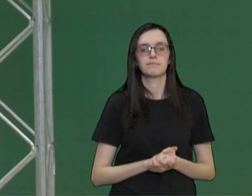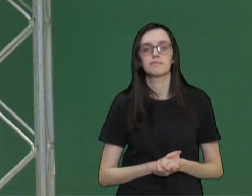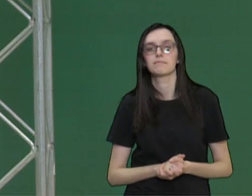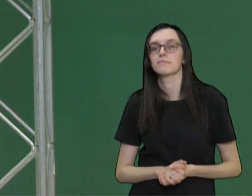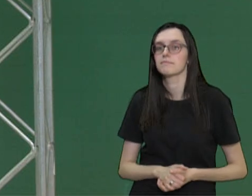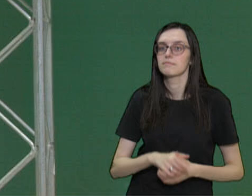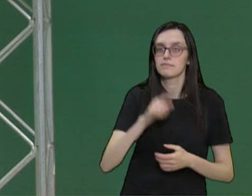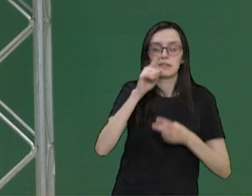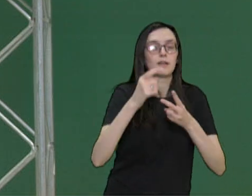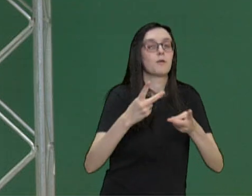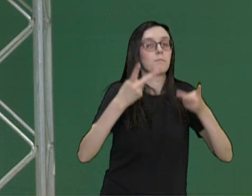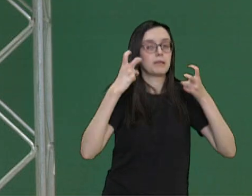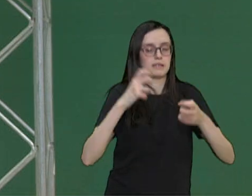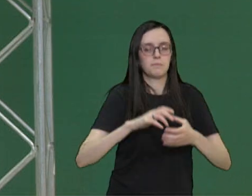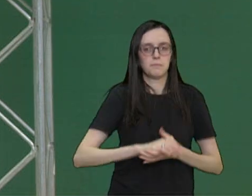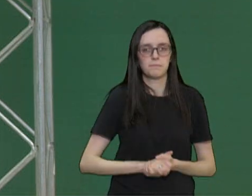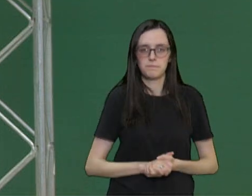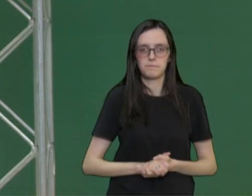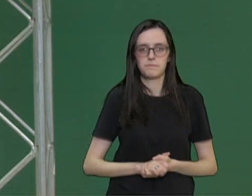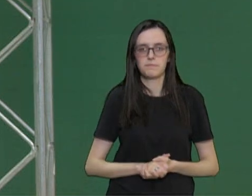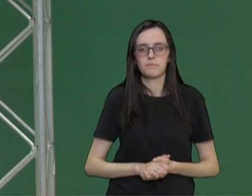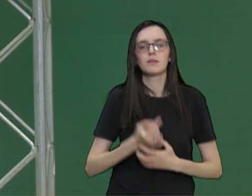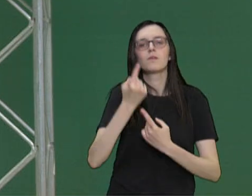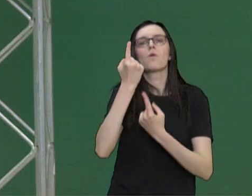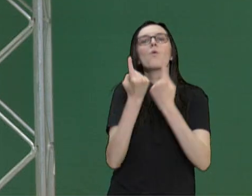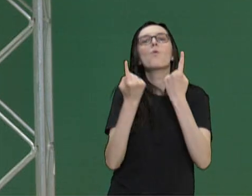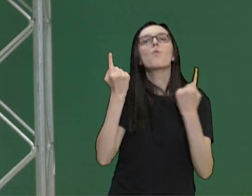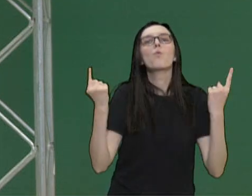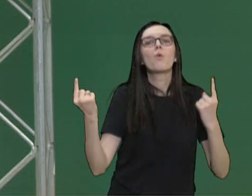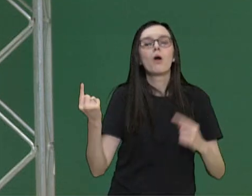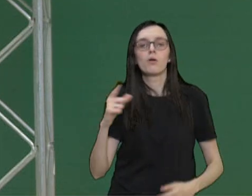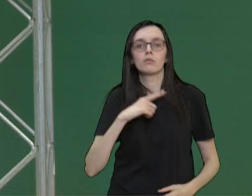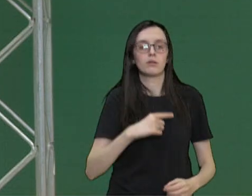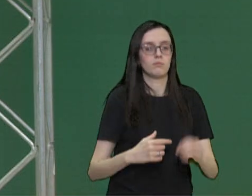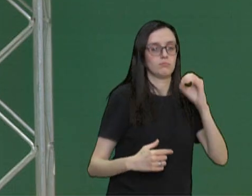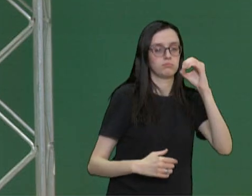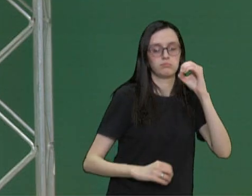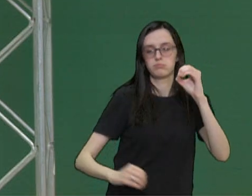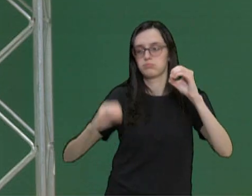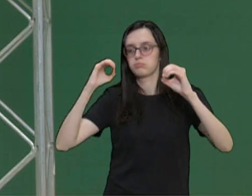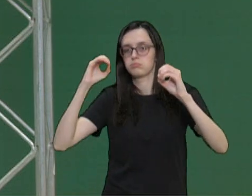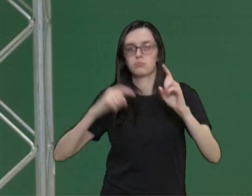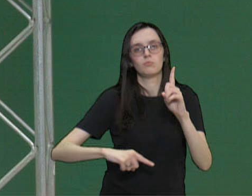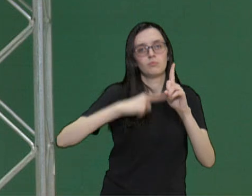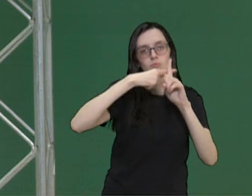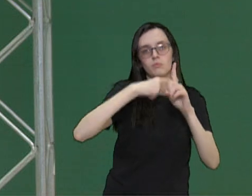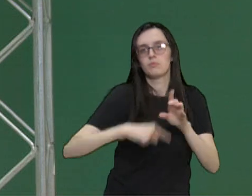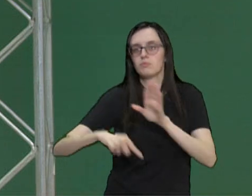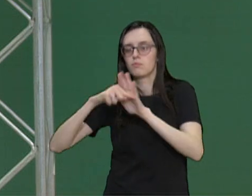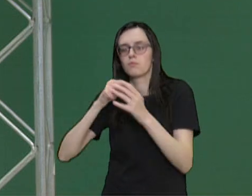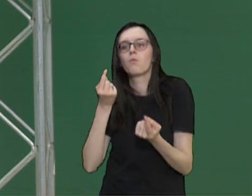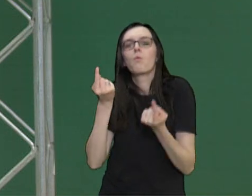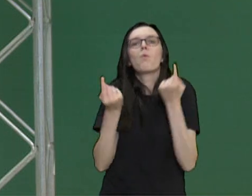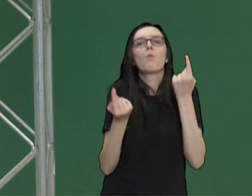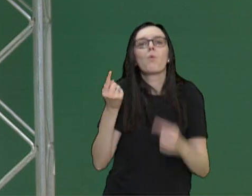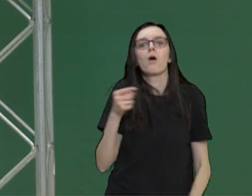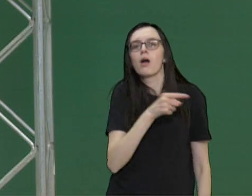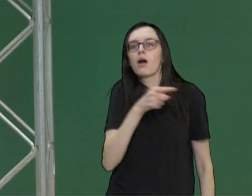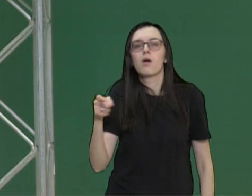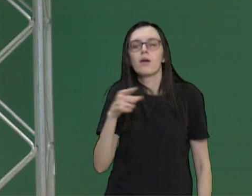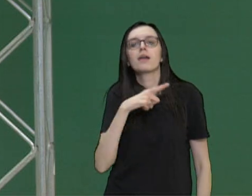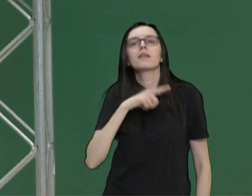Então perceba que qual das duas cargas elétricas, se é a carga positiva ou negativa, que as linhas de campo